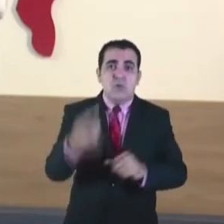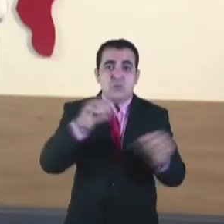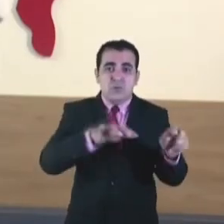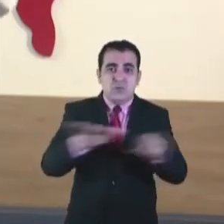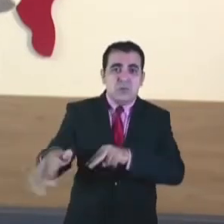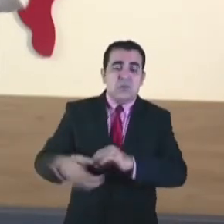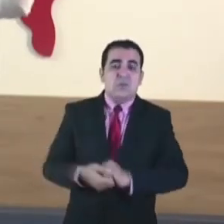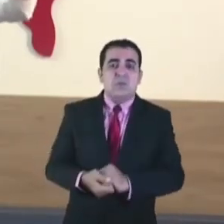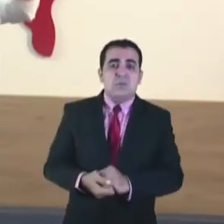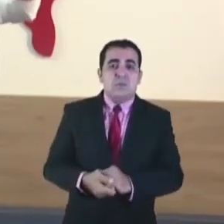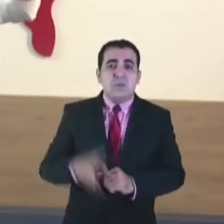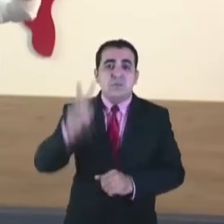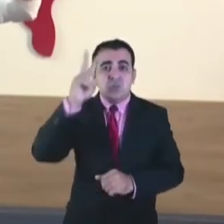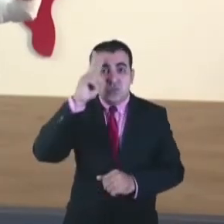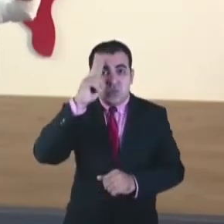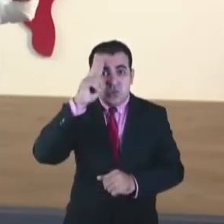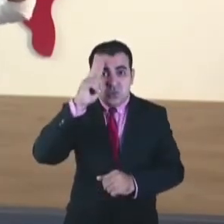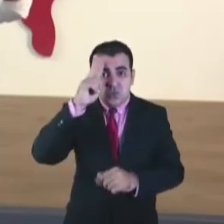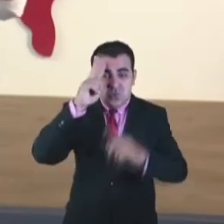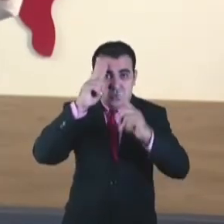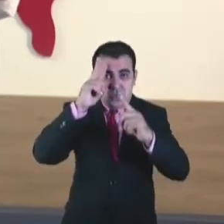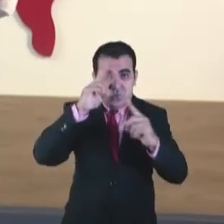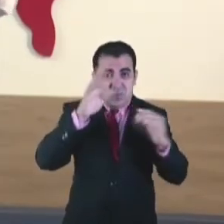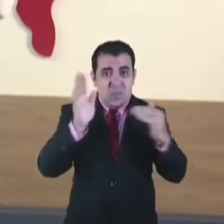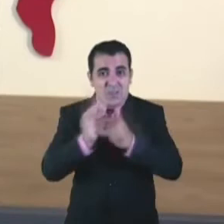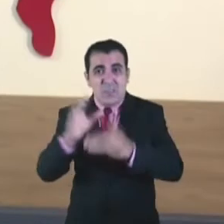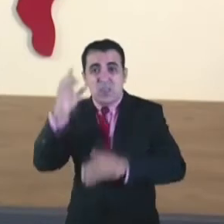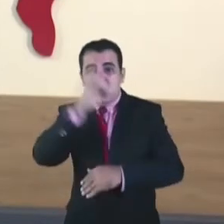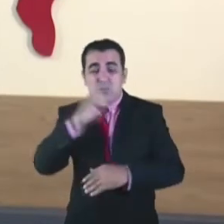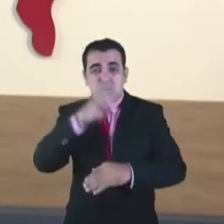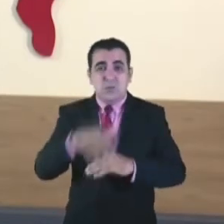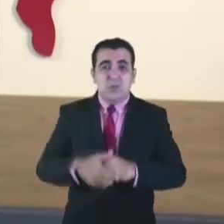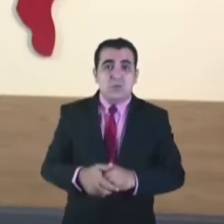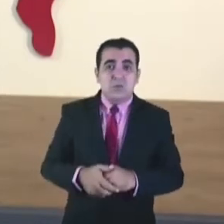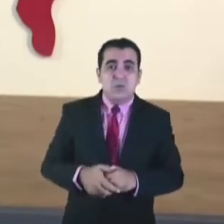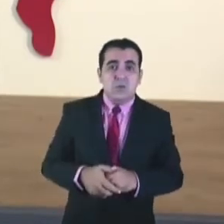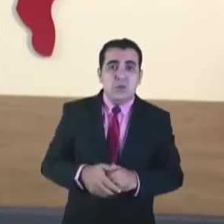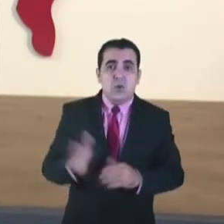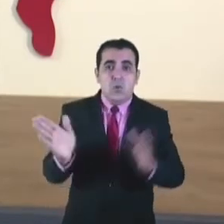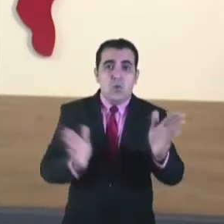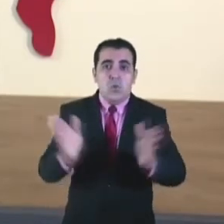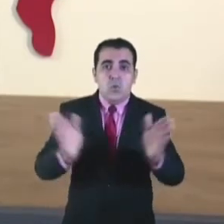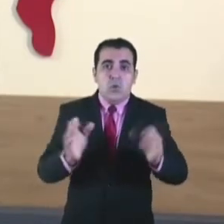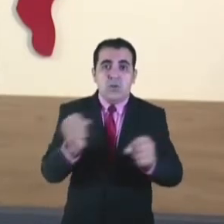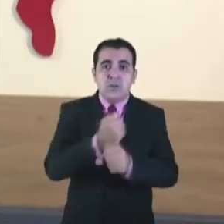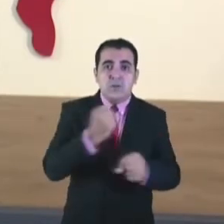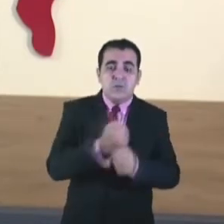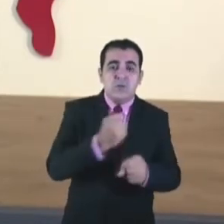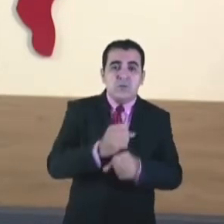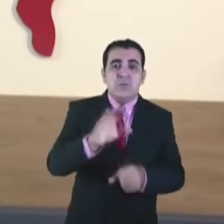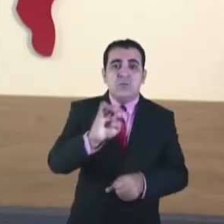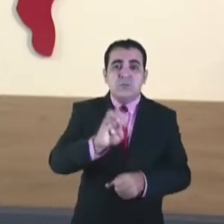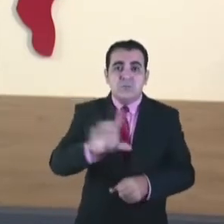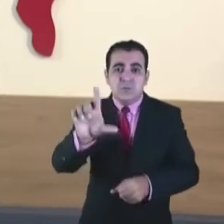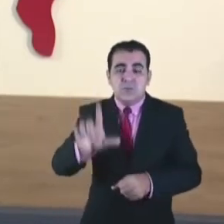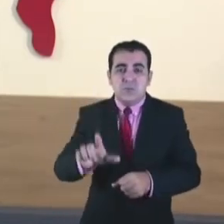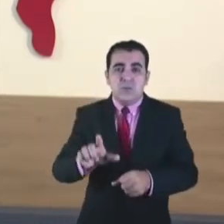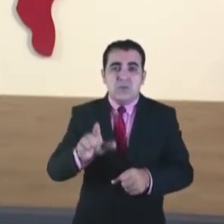por uma semana, portanto de segunda até o domingo, o horário da construção civil,